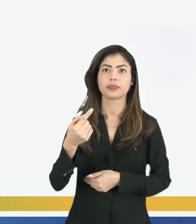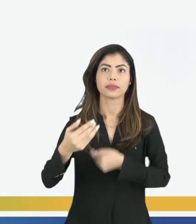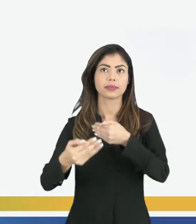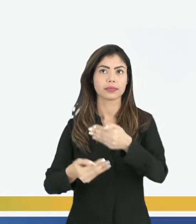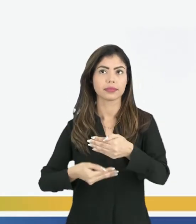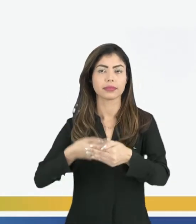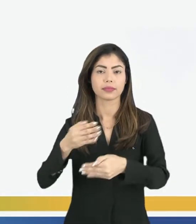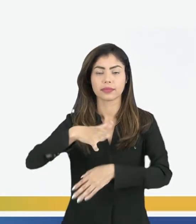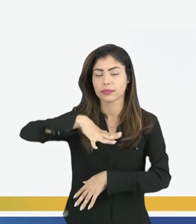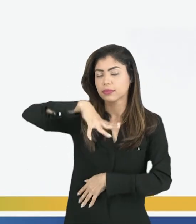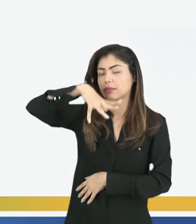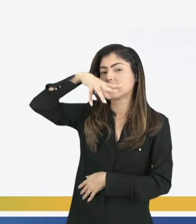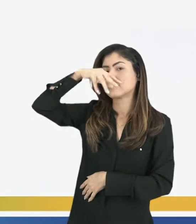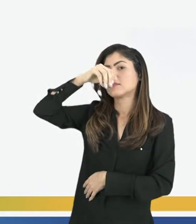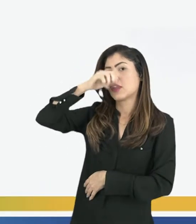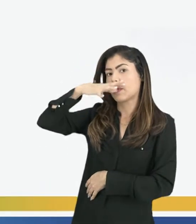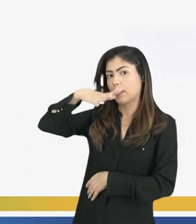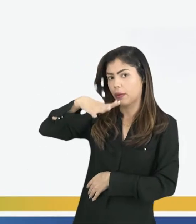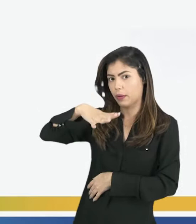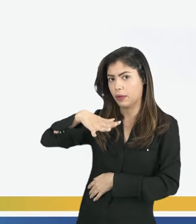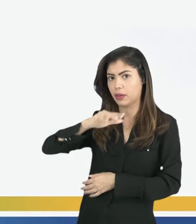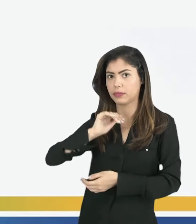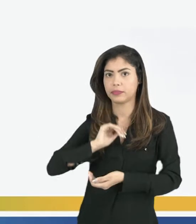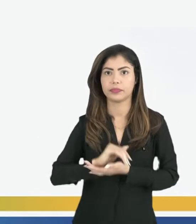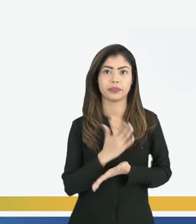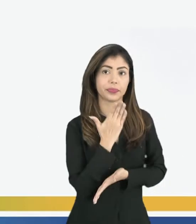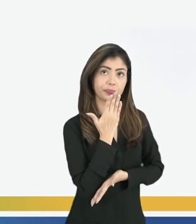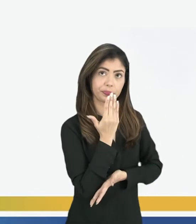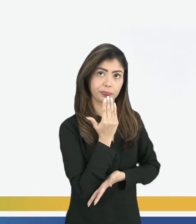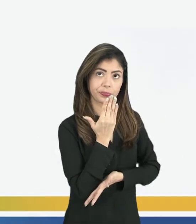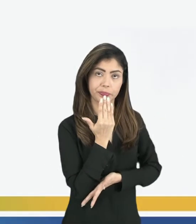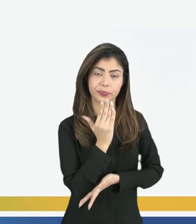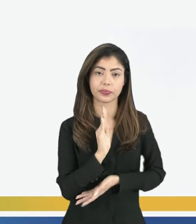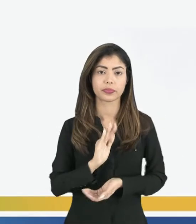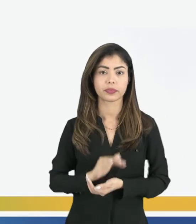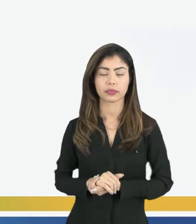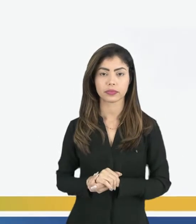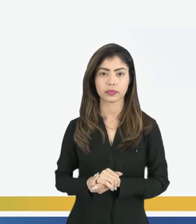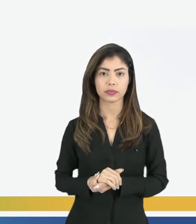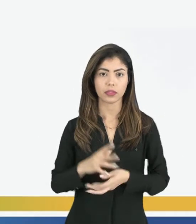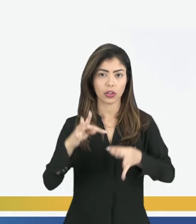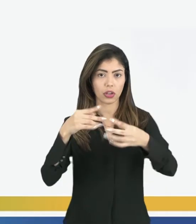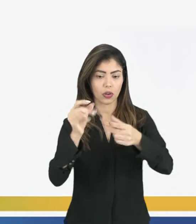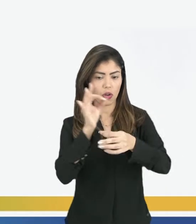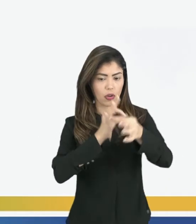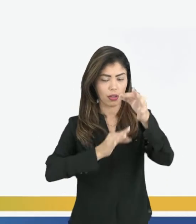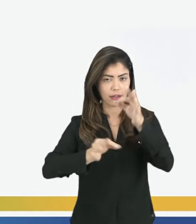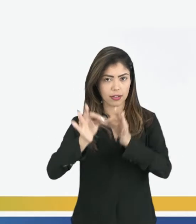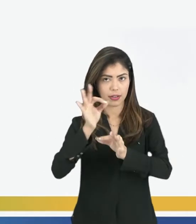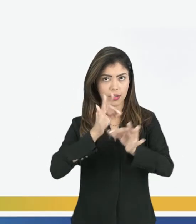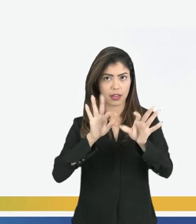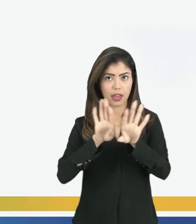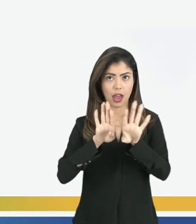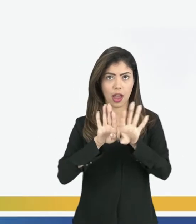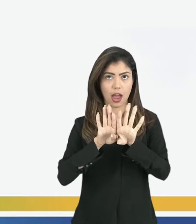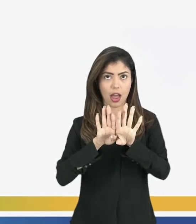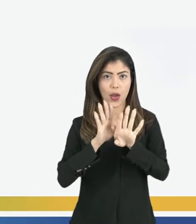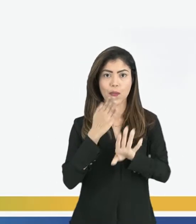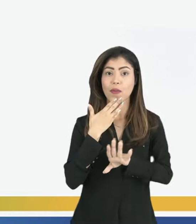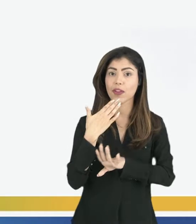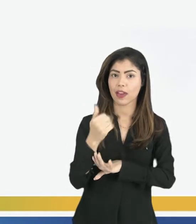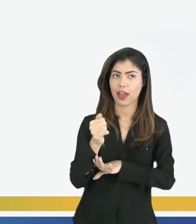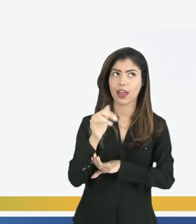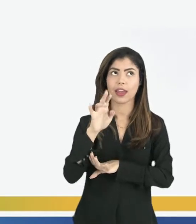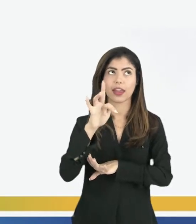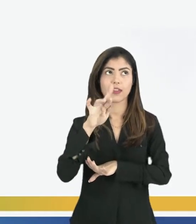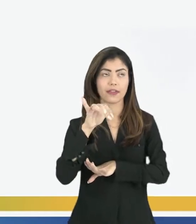processo de respiração, além da alimentação e todo o processo de ornamentação para enfeitar,